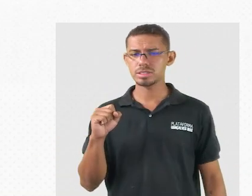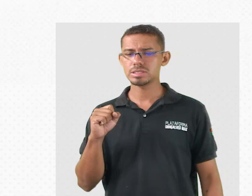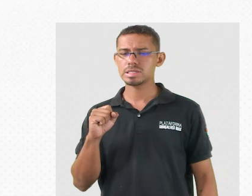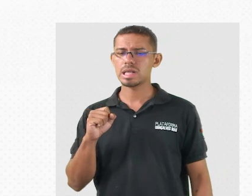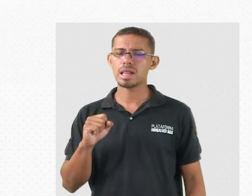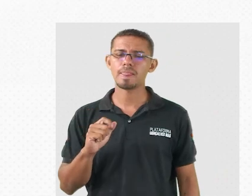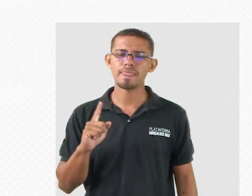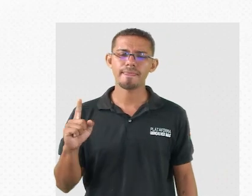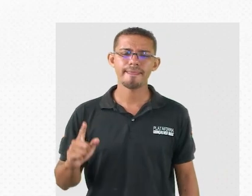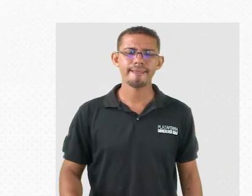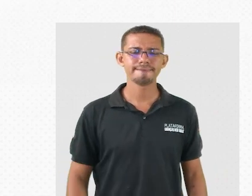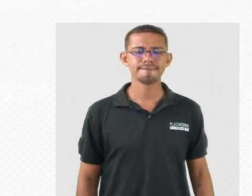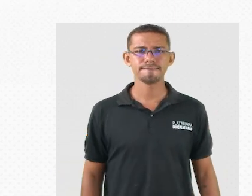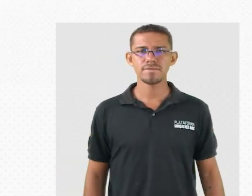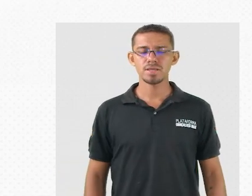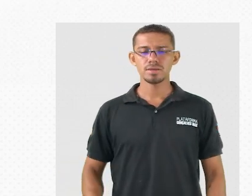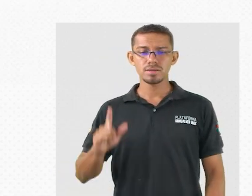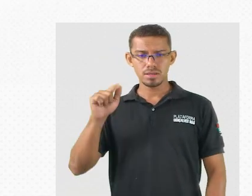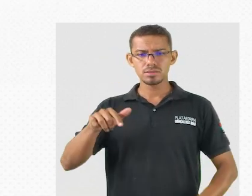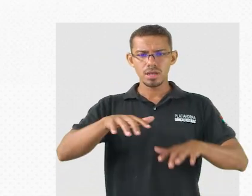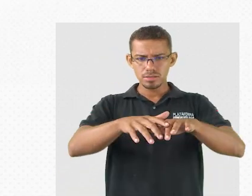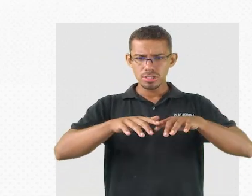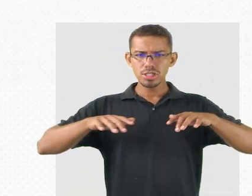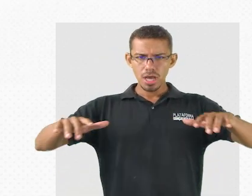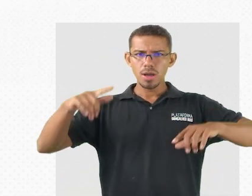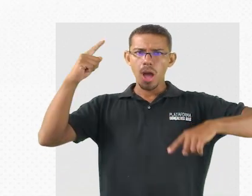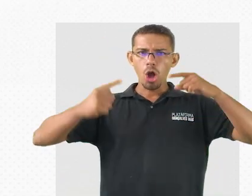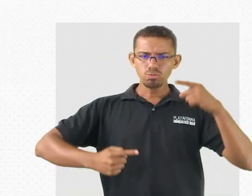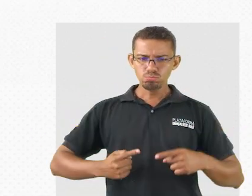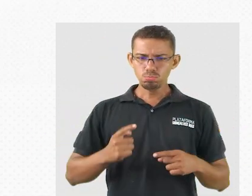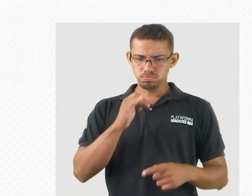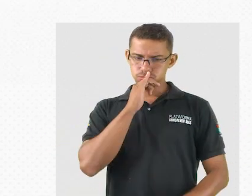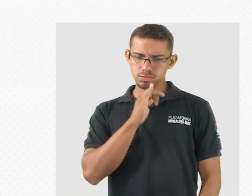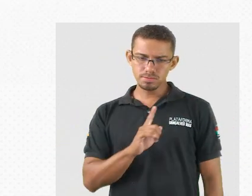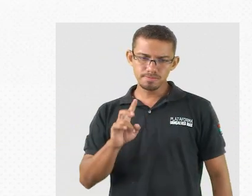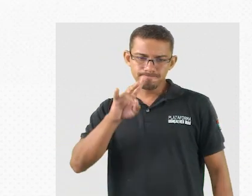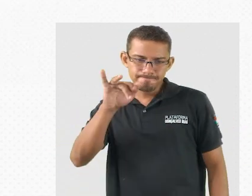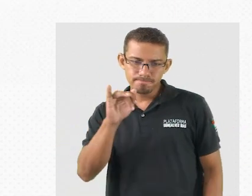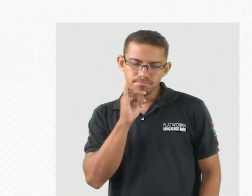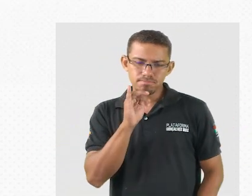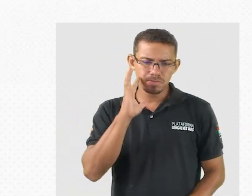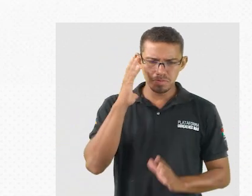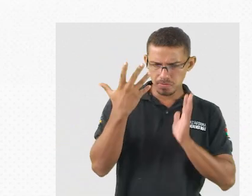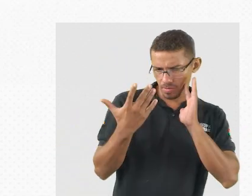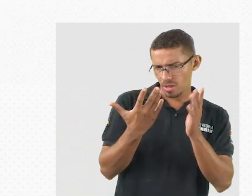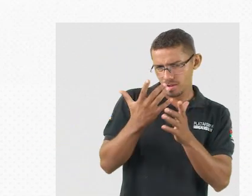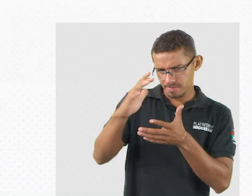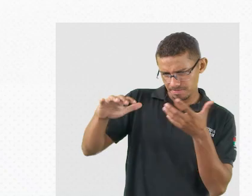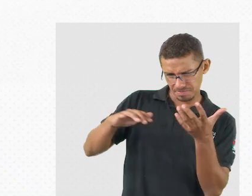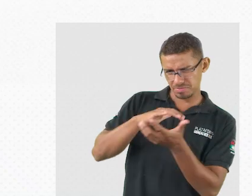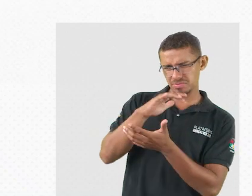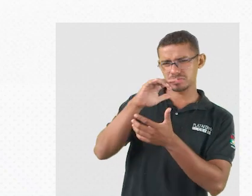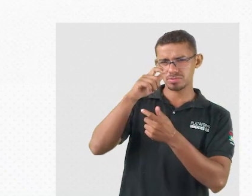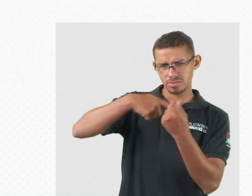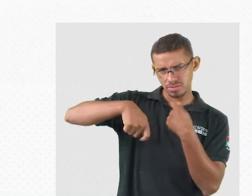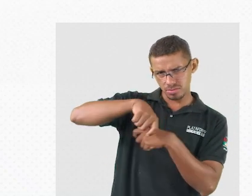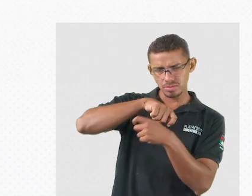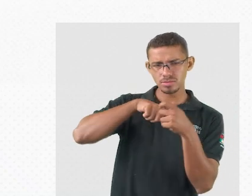balaiada. Essa divisão política, né, que vai gerar toda essa crise econômica,